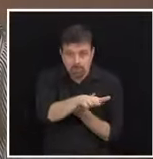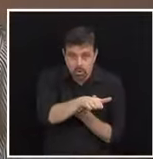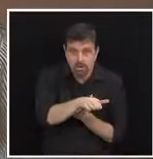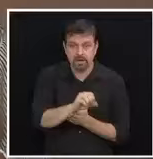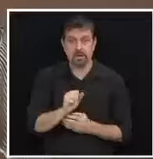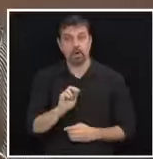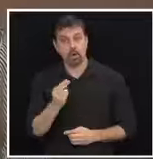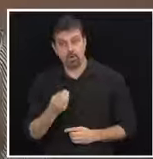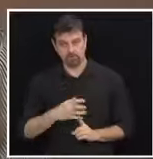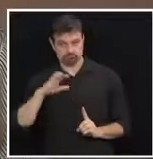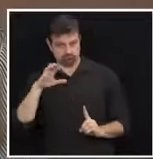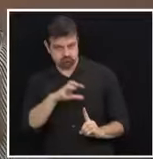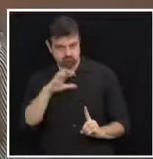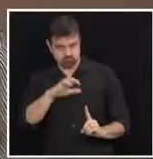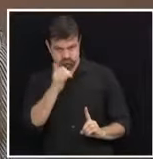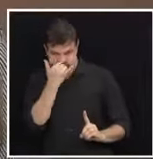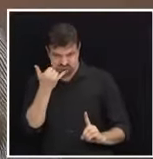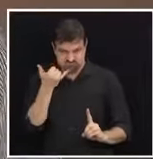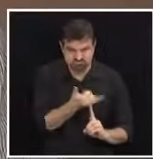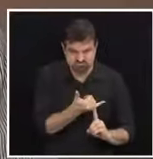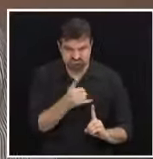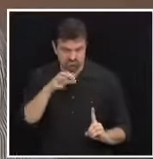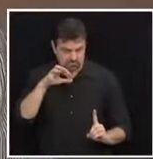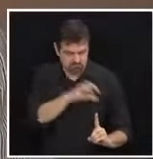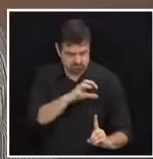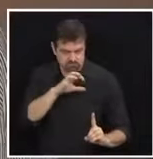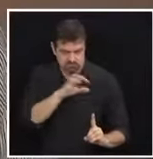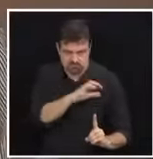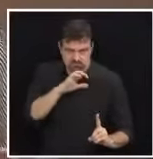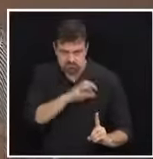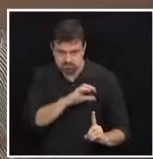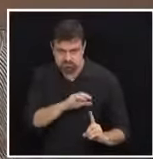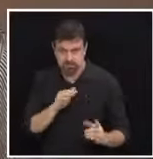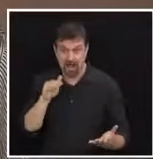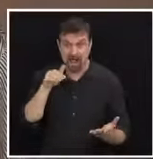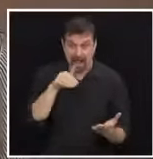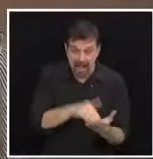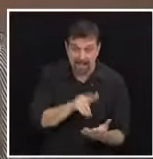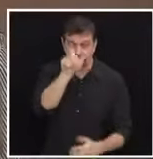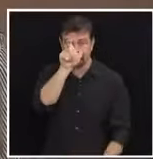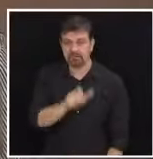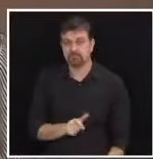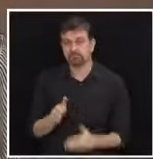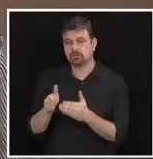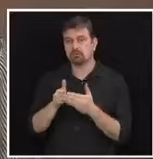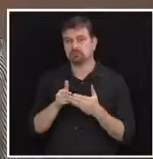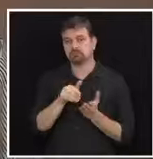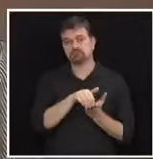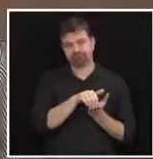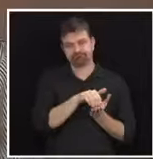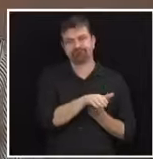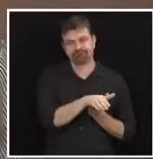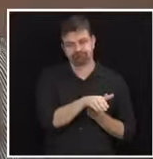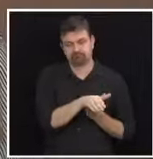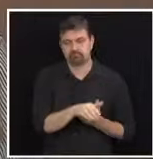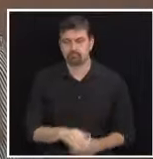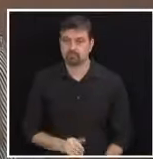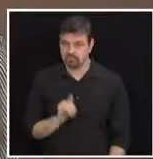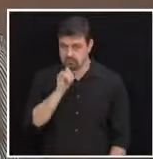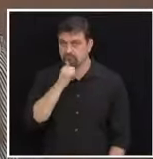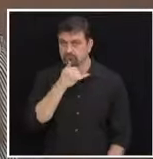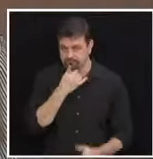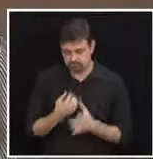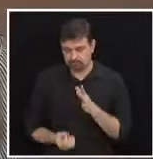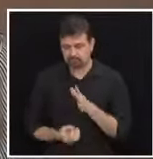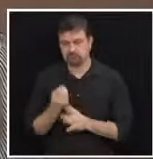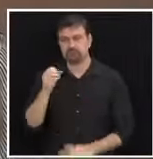de dificultar aquele funcionário a permanecer dentro da empresa, levando ele a pedir sua própria demissão. Então, isso infelizmente